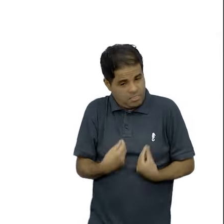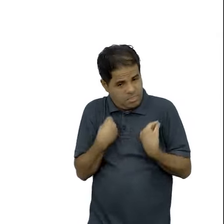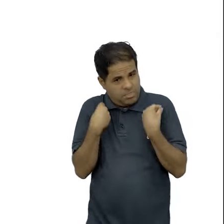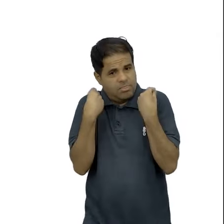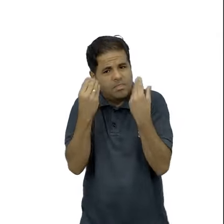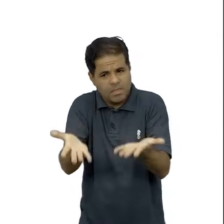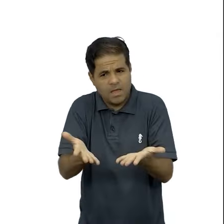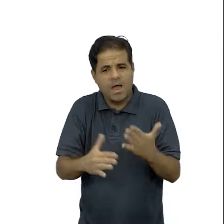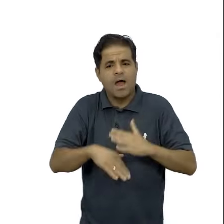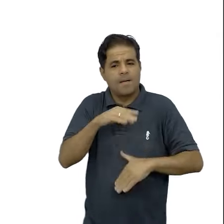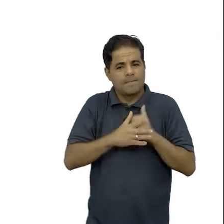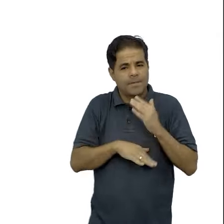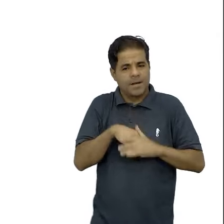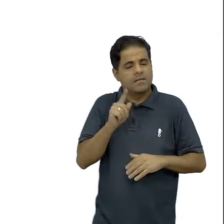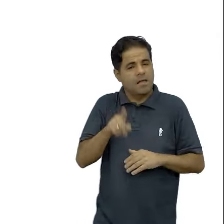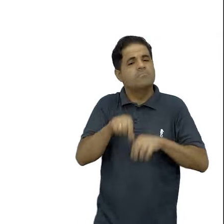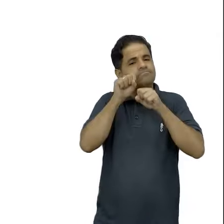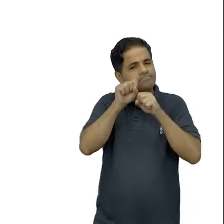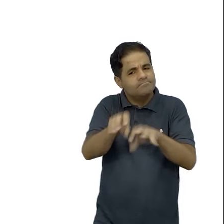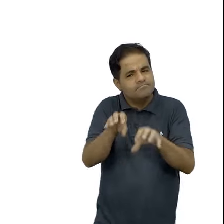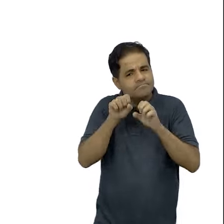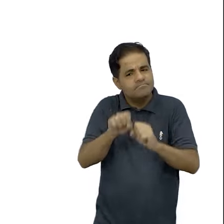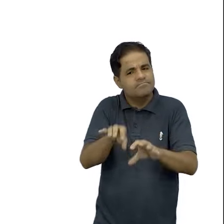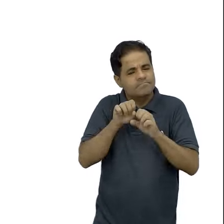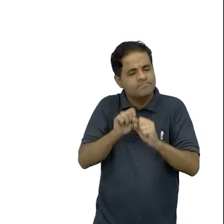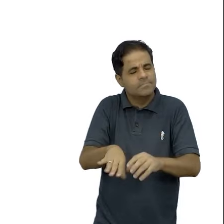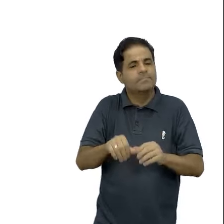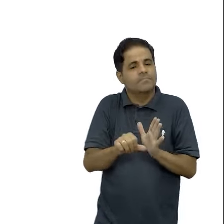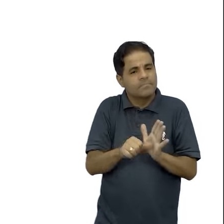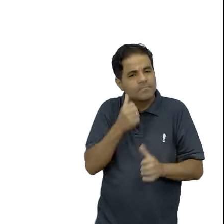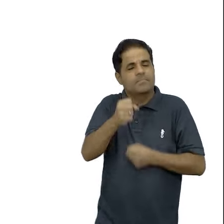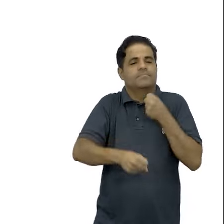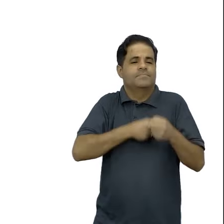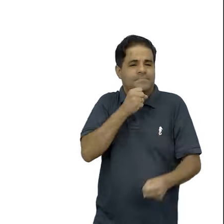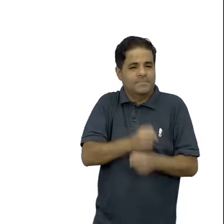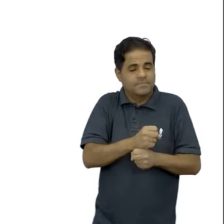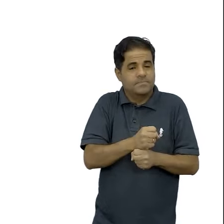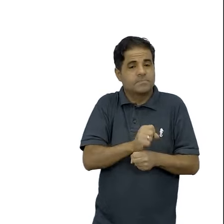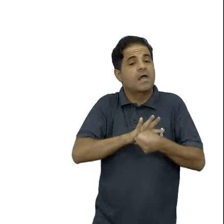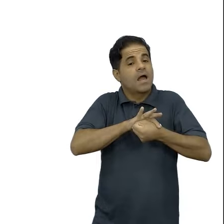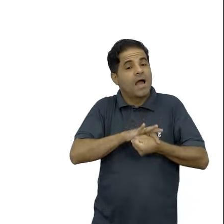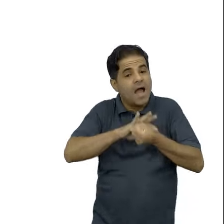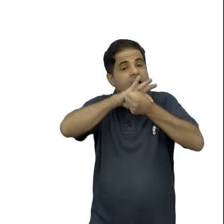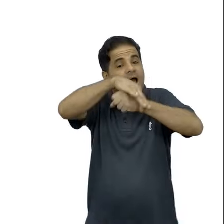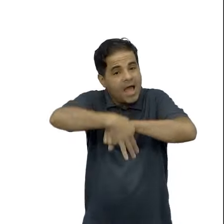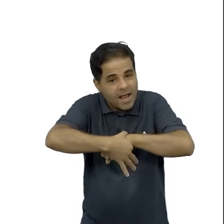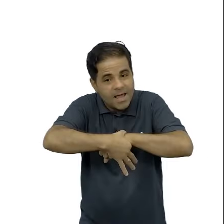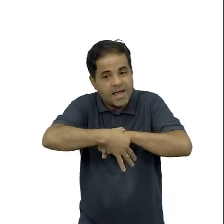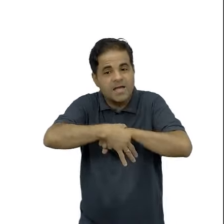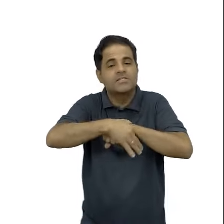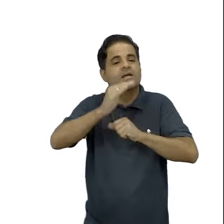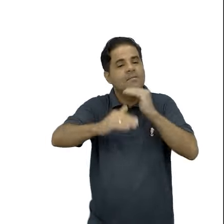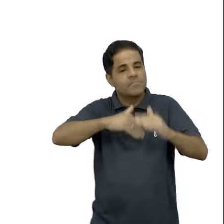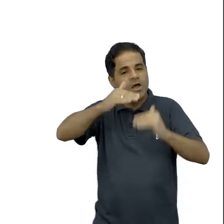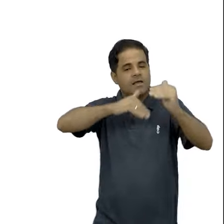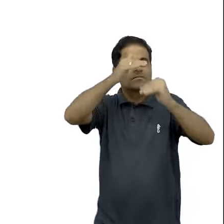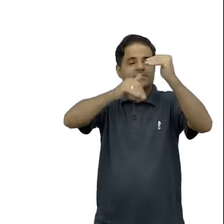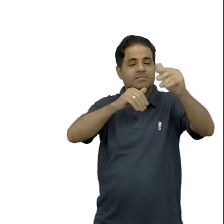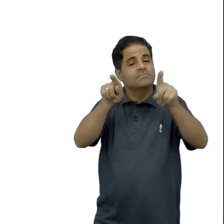essa habilidade que era da educação infantil para o primeiro ano. E garantindo a progressão,